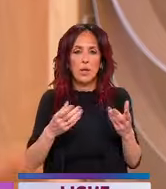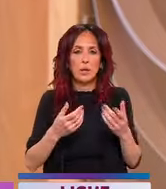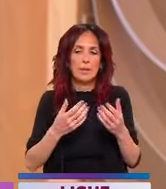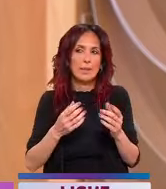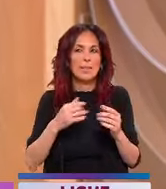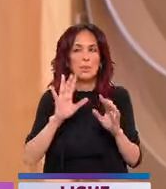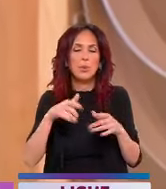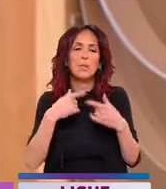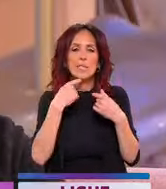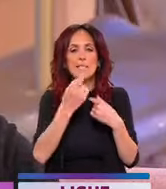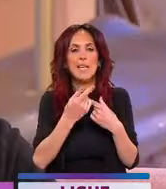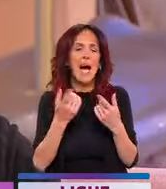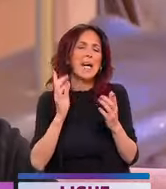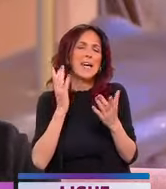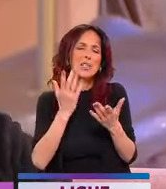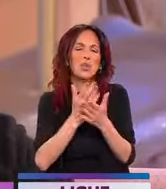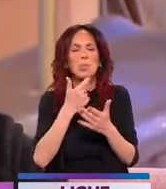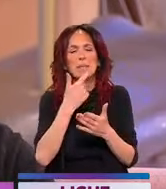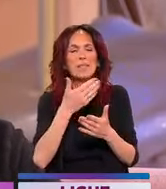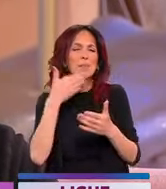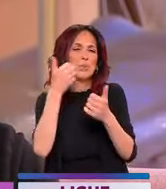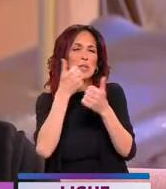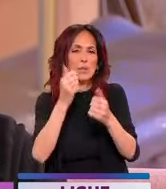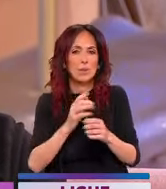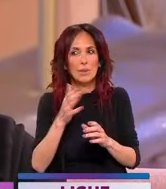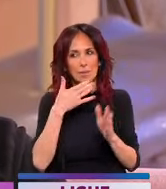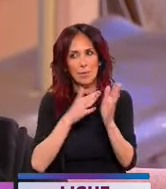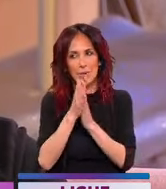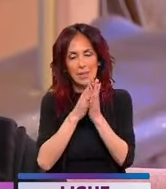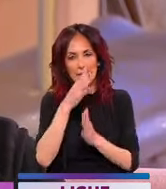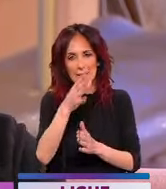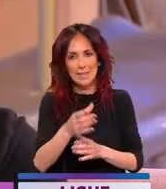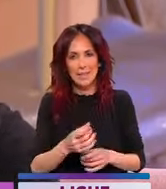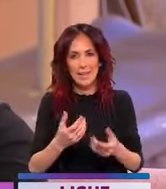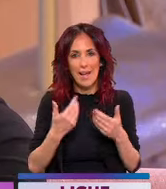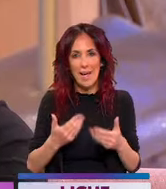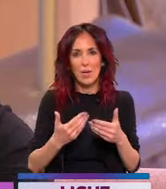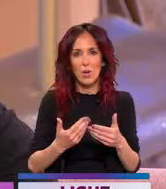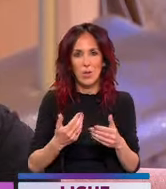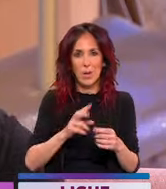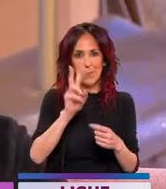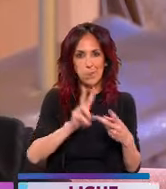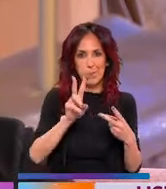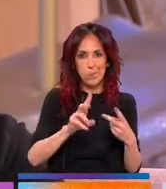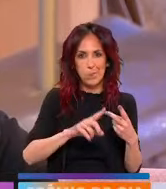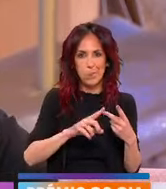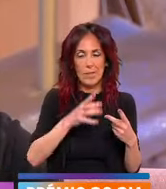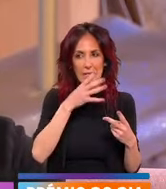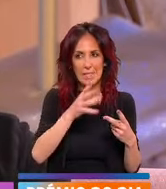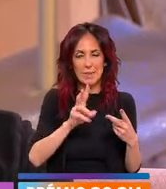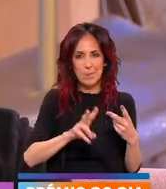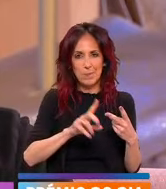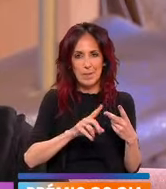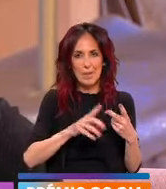verdade eu eu eu voute a dizer eu tenho mesmo de dizer isto eu vou aproveitar agora para dizer eh mesmo agora na segunda vez e aproveito também para falar